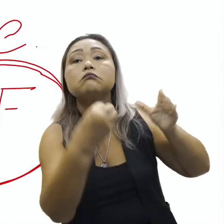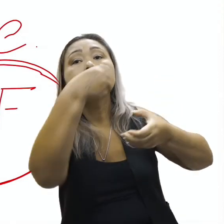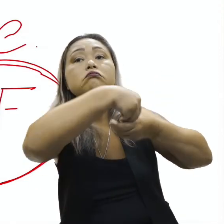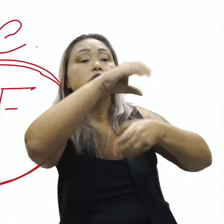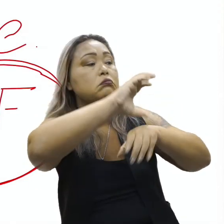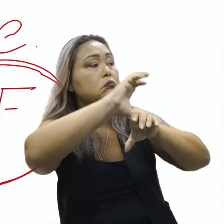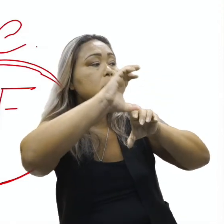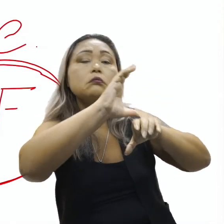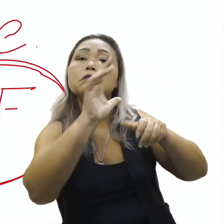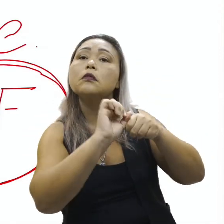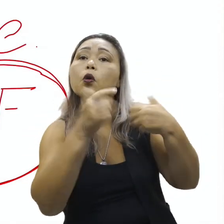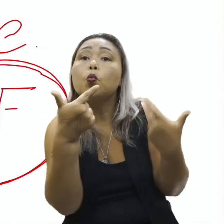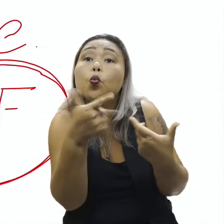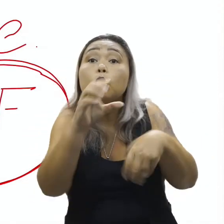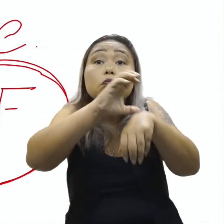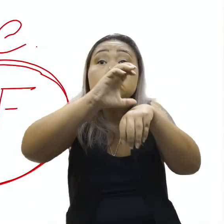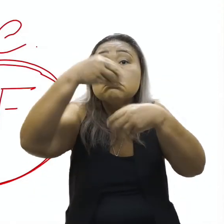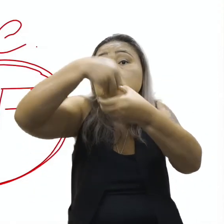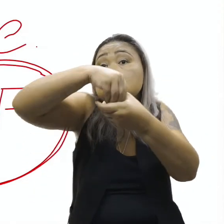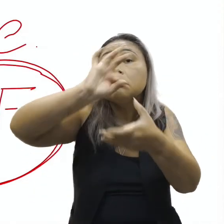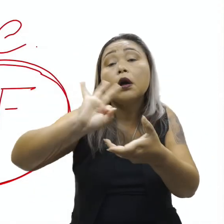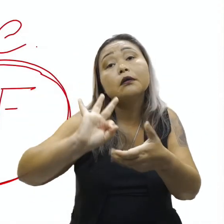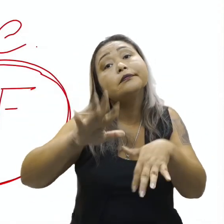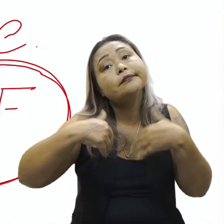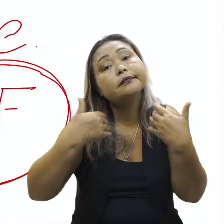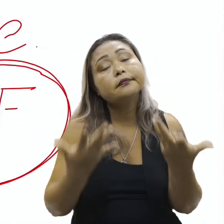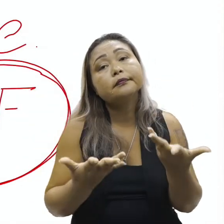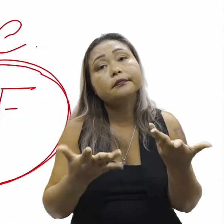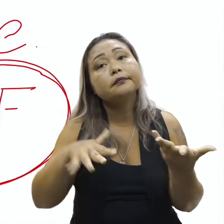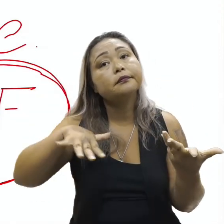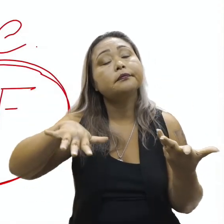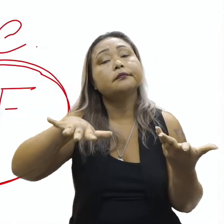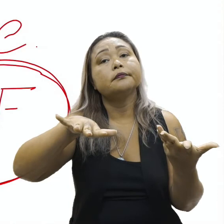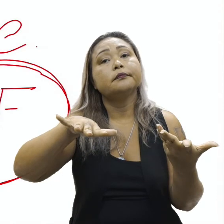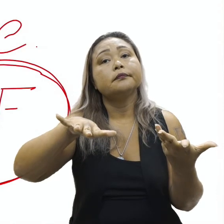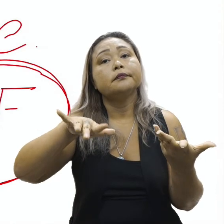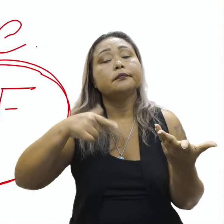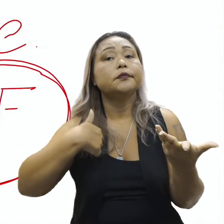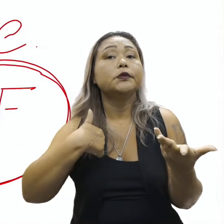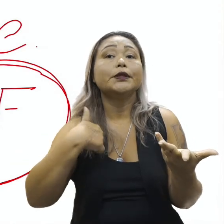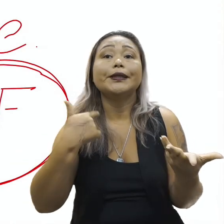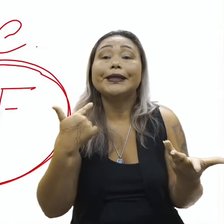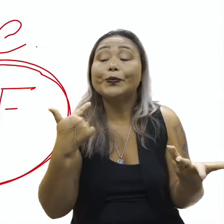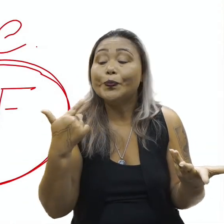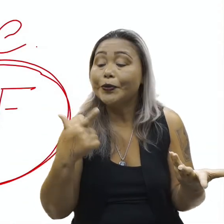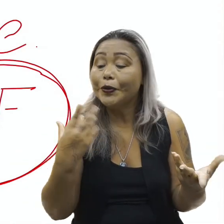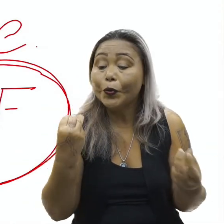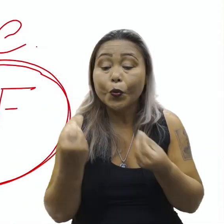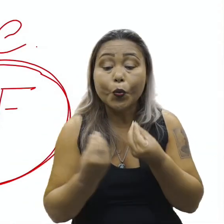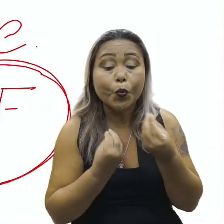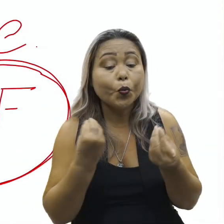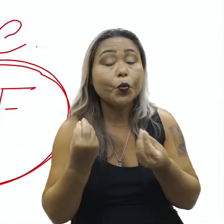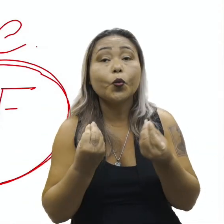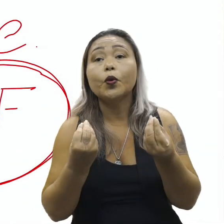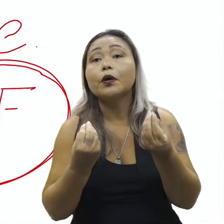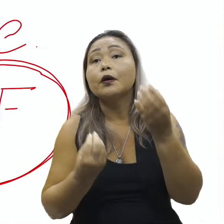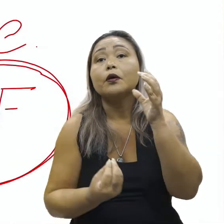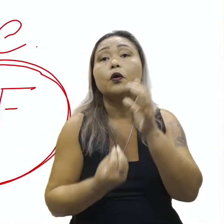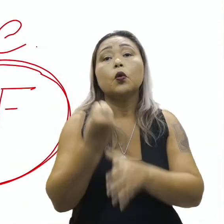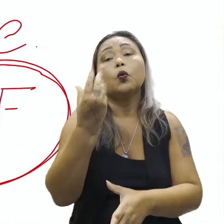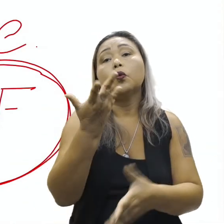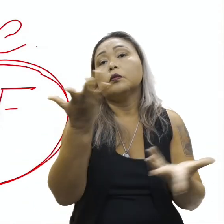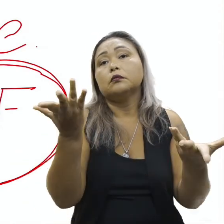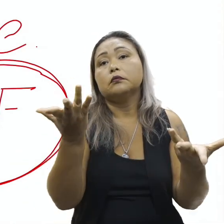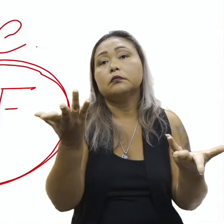Constituição. Se não está na nossa Constituição, galera, não tem como eles criarem do nada, ok?